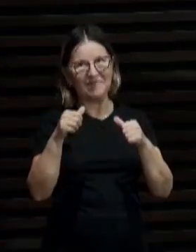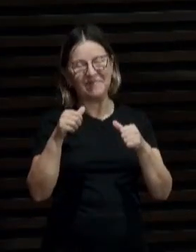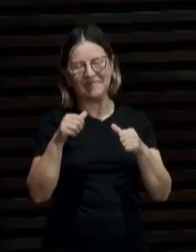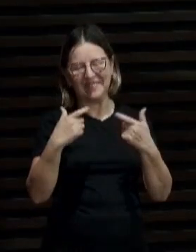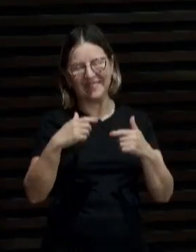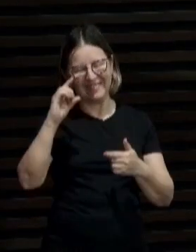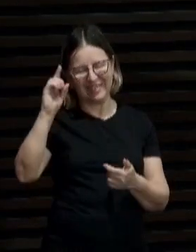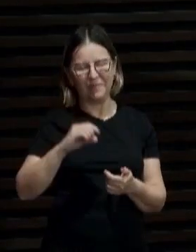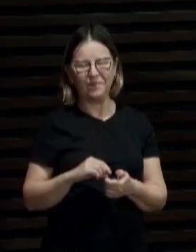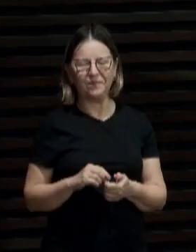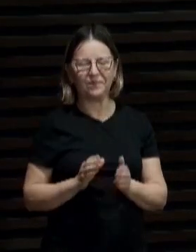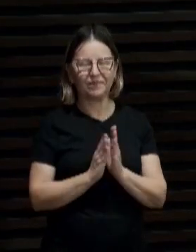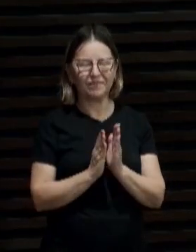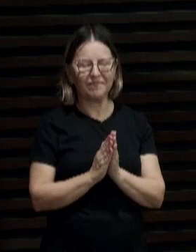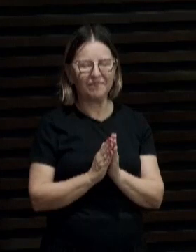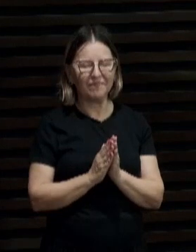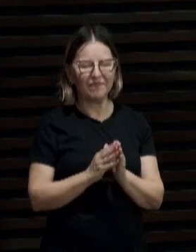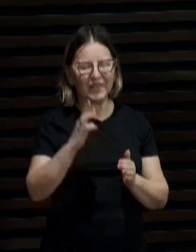Senhor, nosso Deus, nosso Pai,